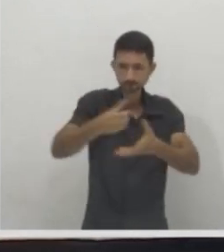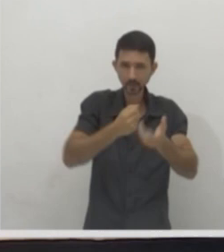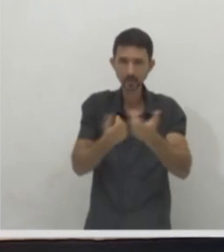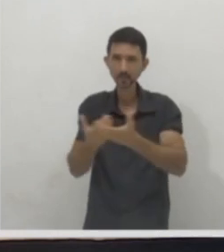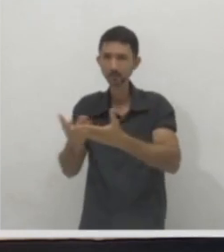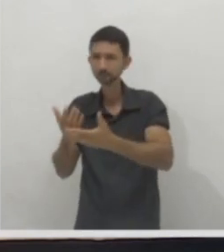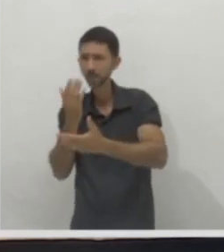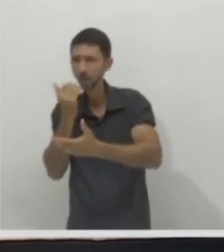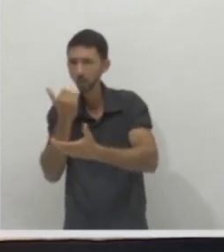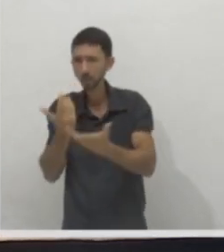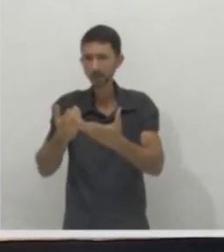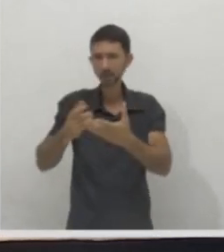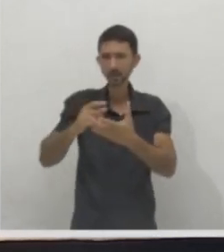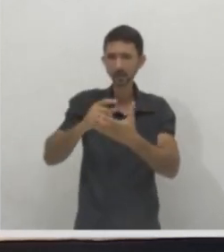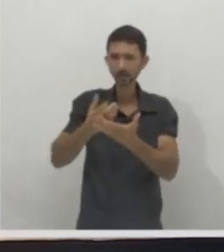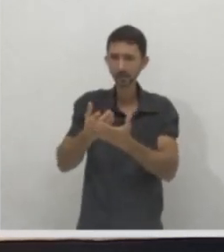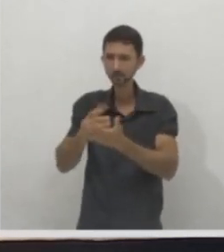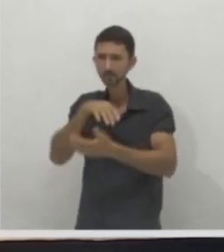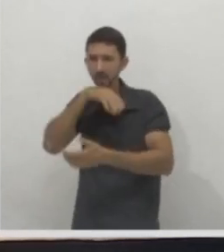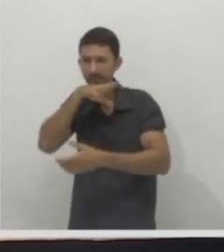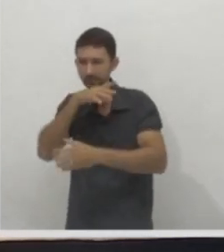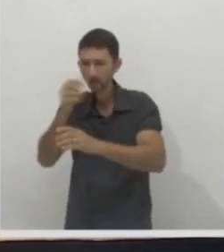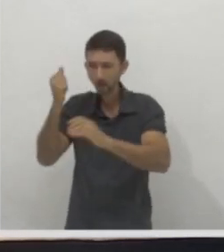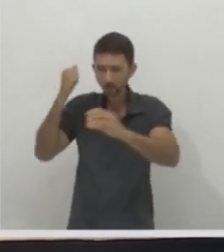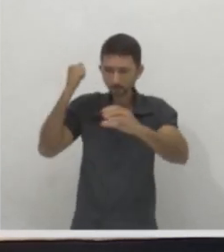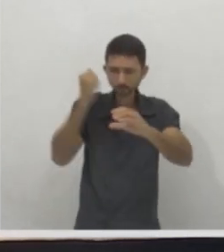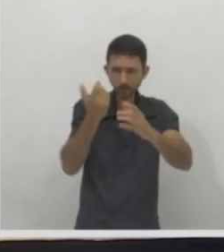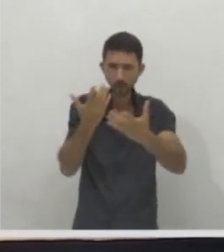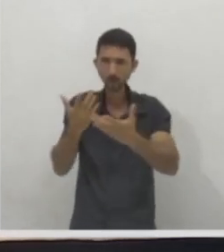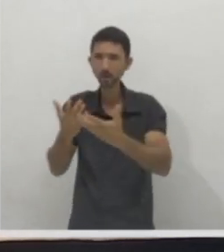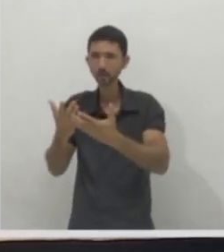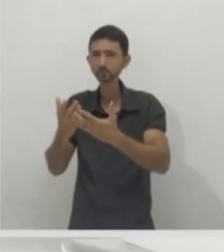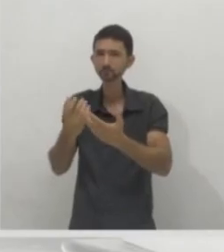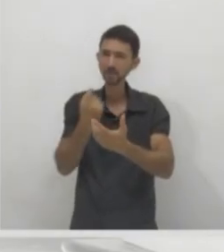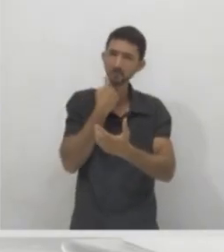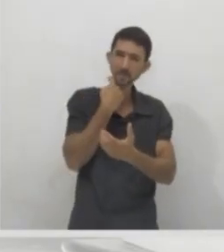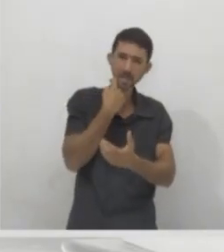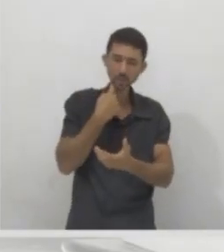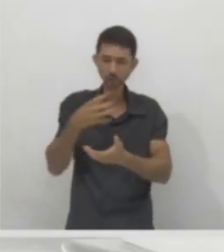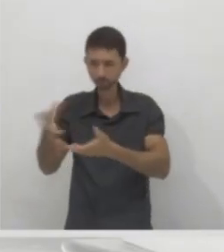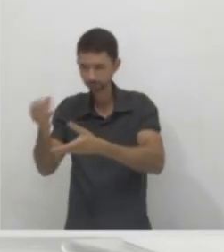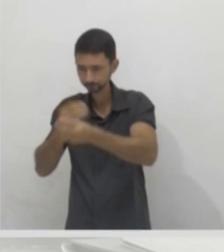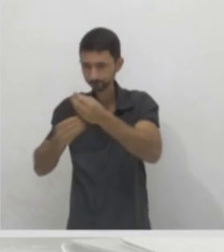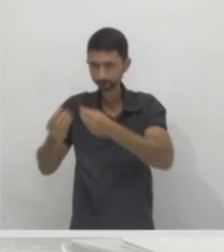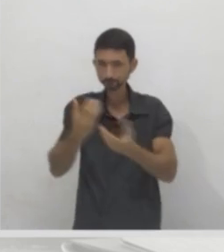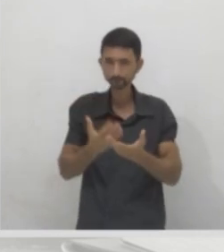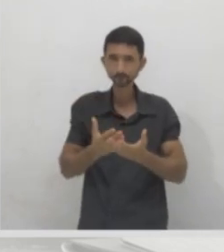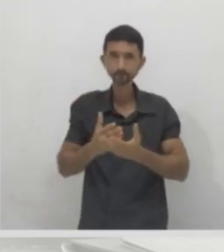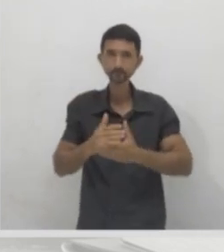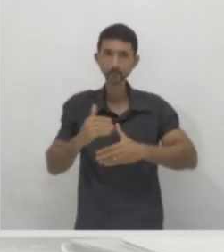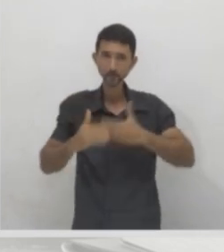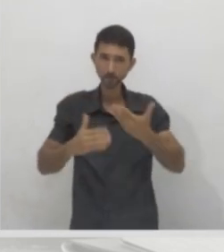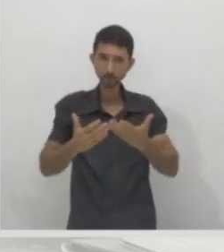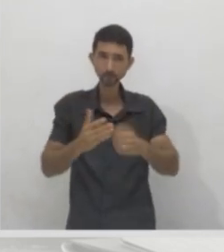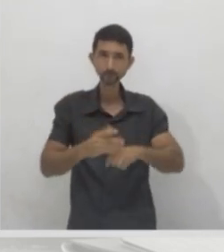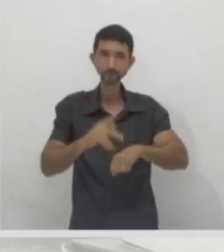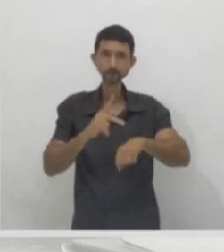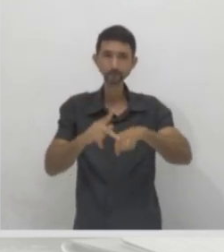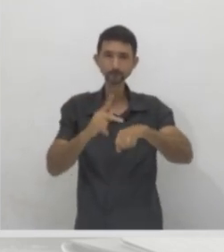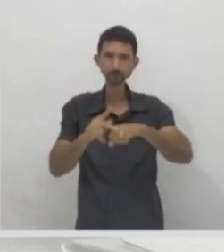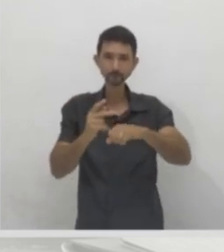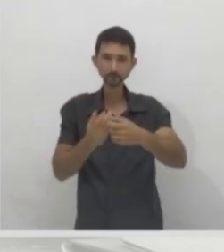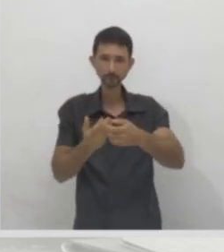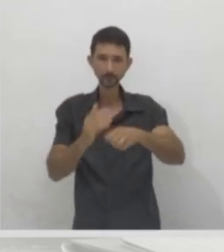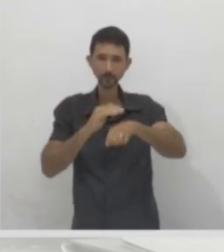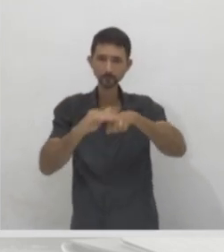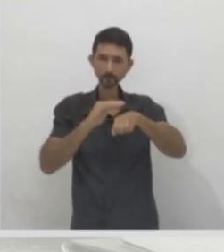aquela comida, aquele alimento necessário, tão necessário à sobrevivência. Nesse período, nós já falamos, é o período da pedra lascada, que é